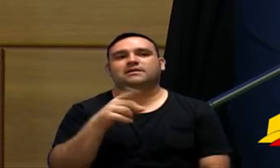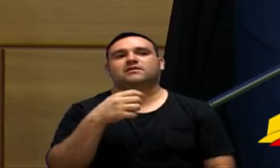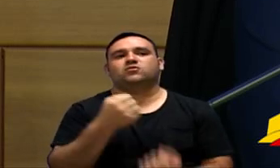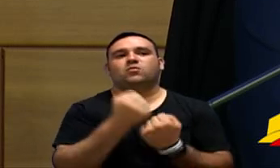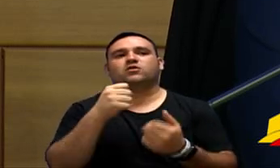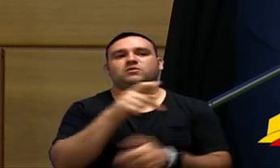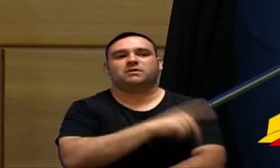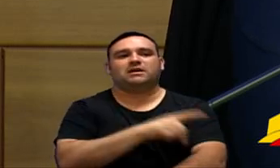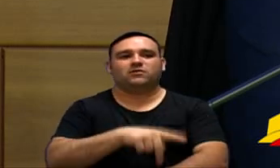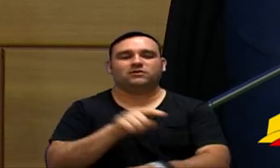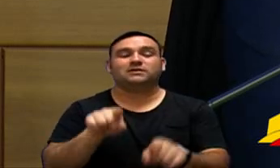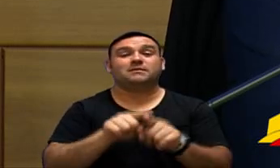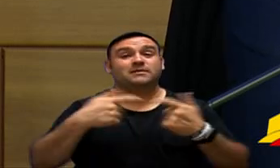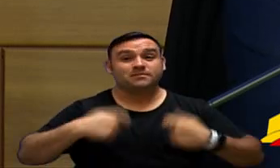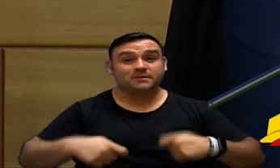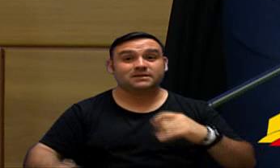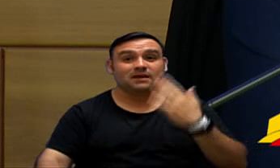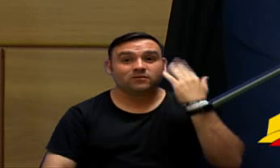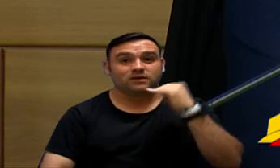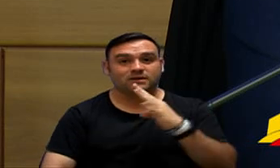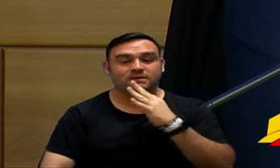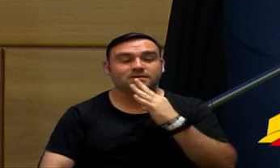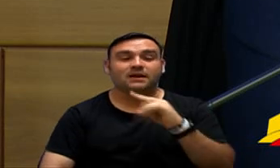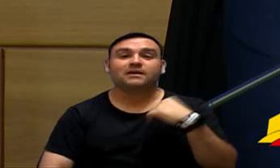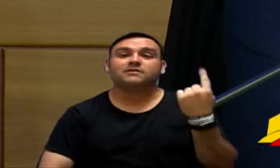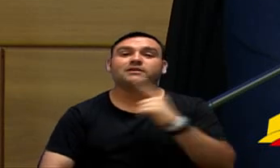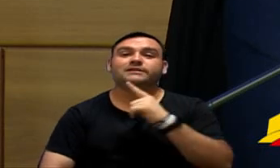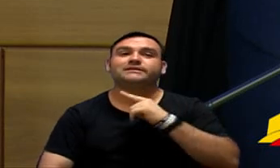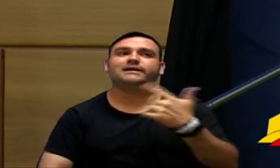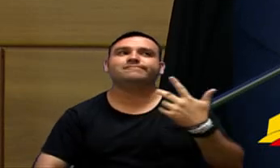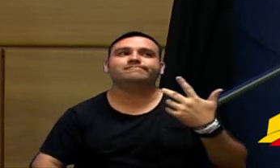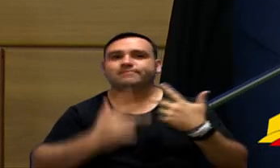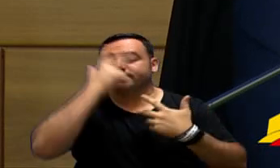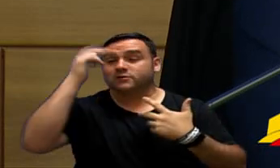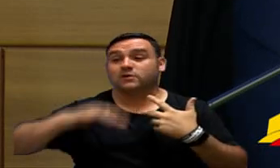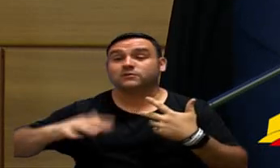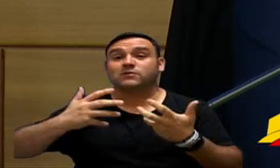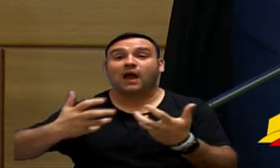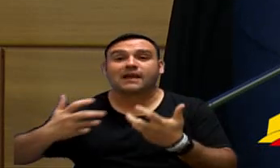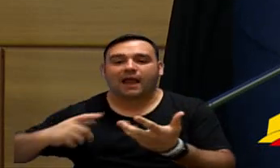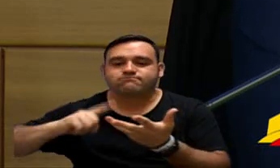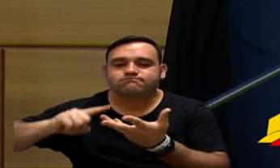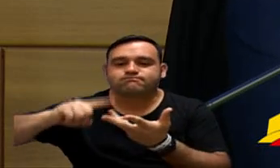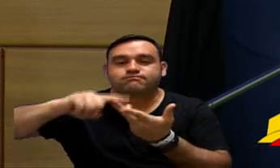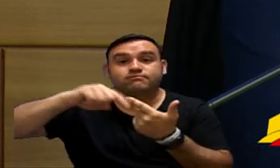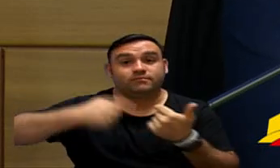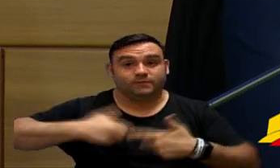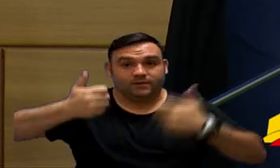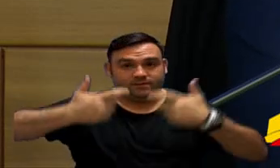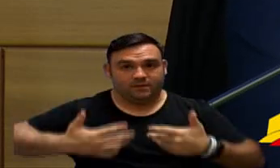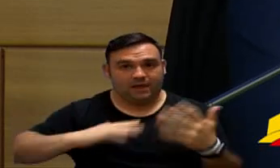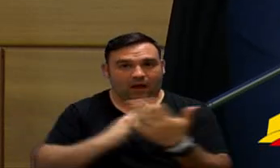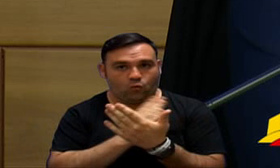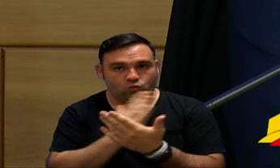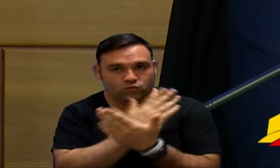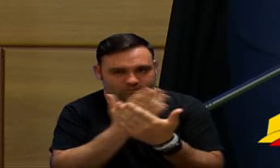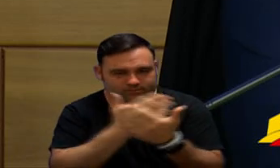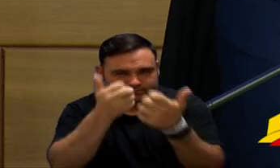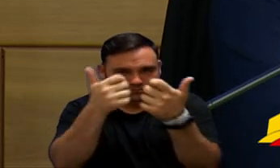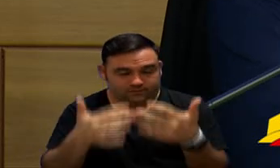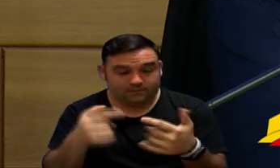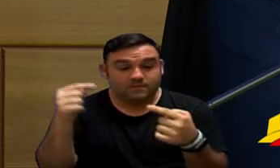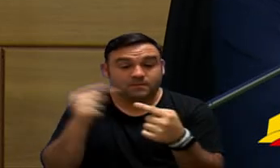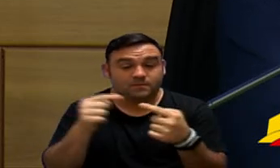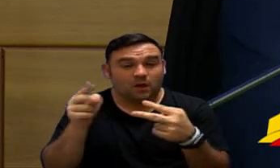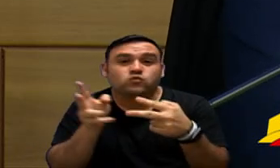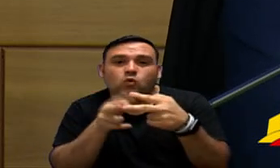suporte pedagógico, e isso tem que ser reconhecido, nós tínhamos alguns anseios da própria categoria. Eu vou mencionar alguns aqui. Eu vou